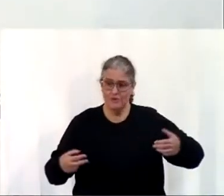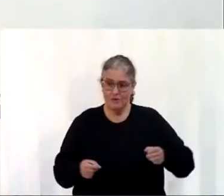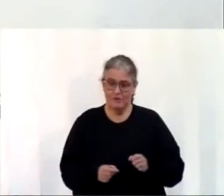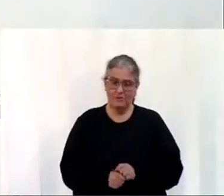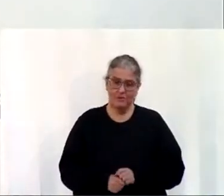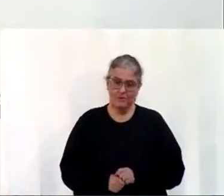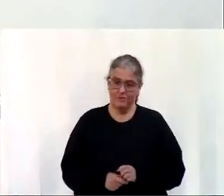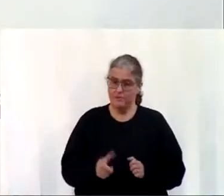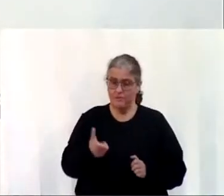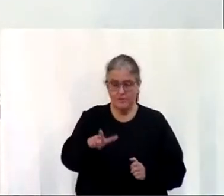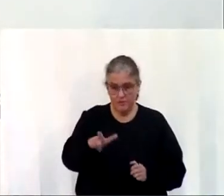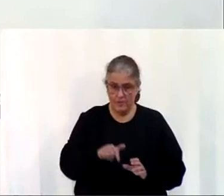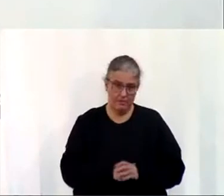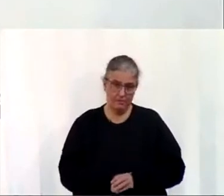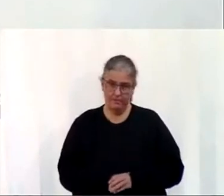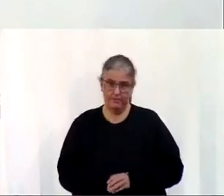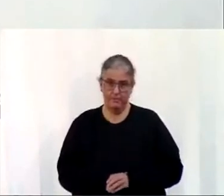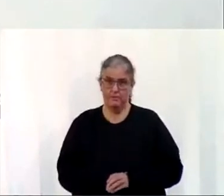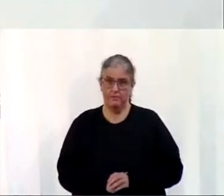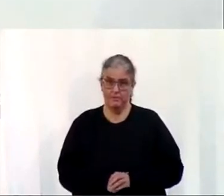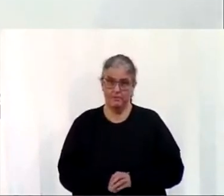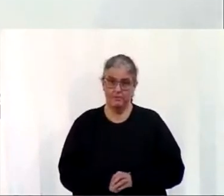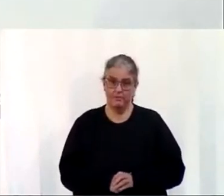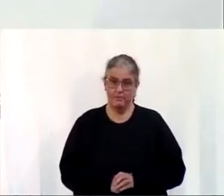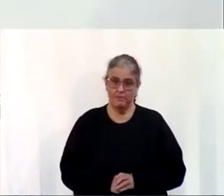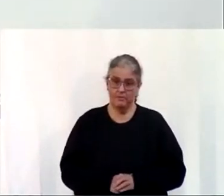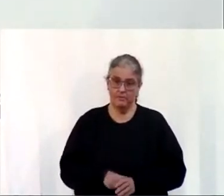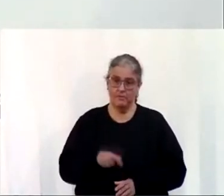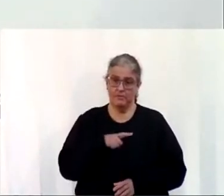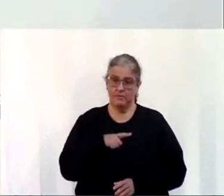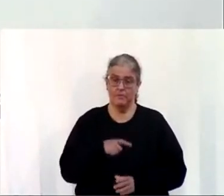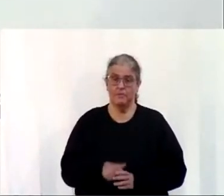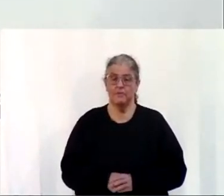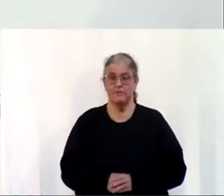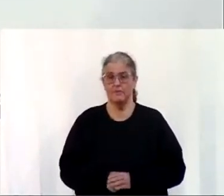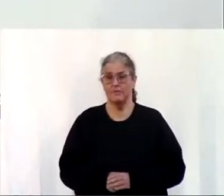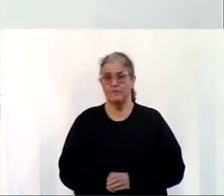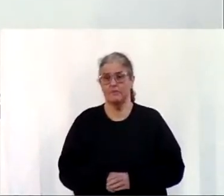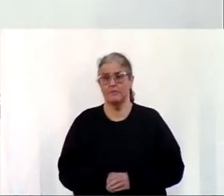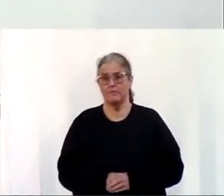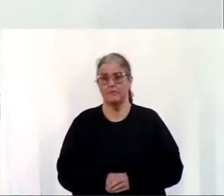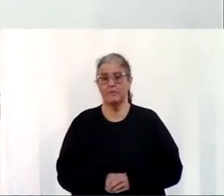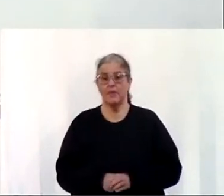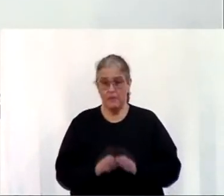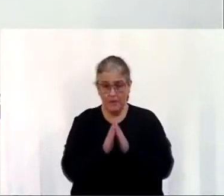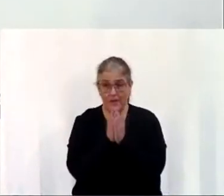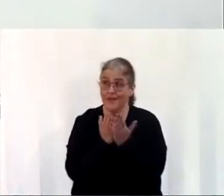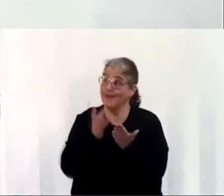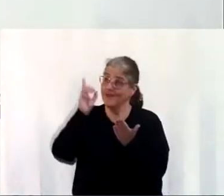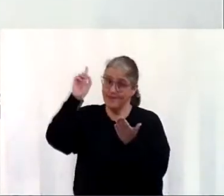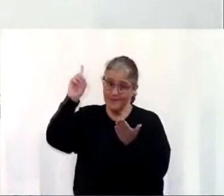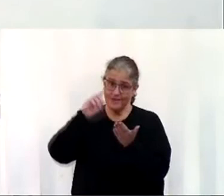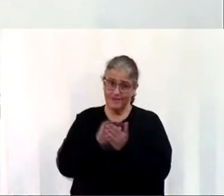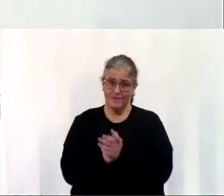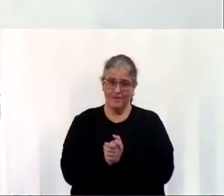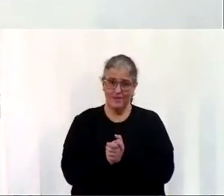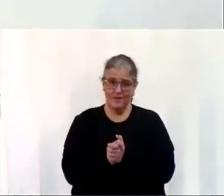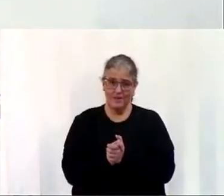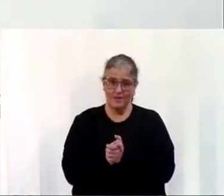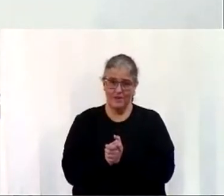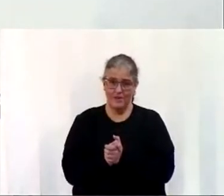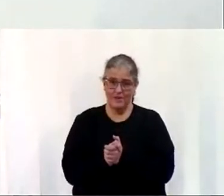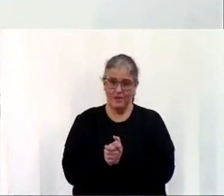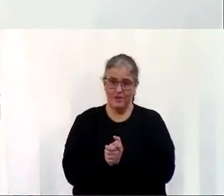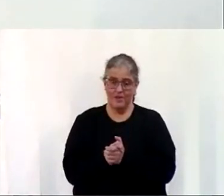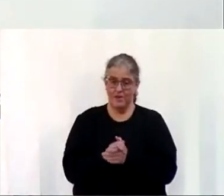Essa é a ferramenta de trazer ovelhas perdidas à casa de Israel. É a palavra de Deus. Se você não lê a palavra há algum